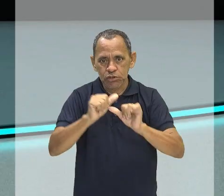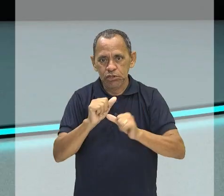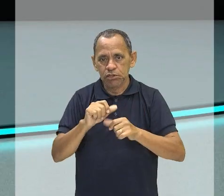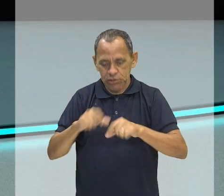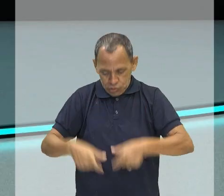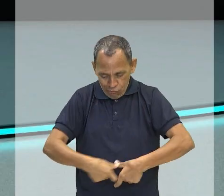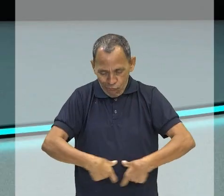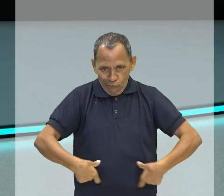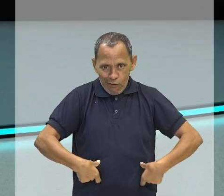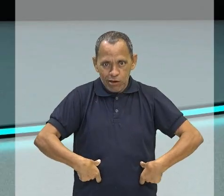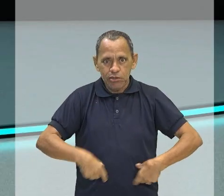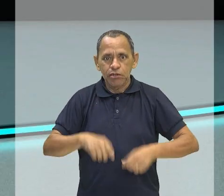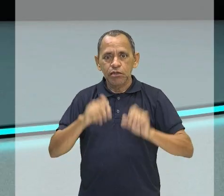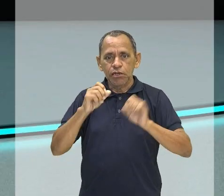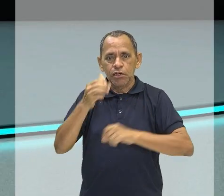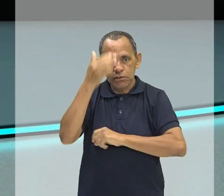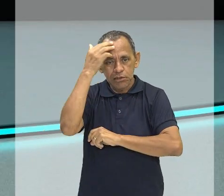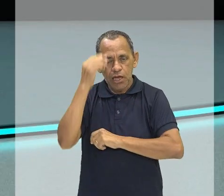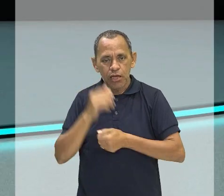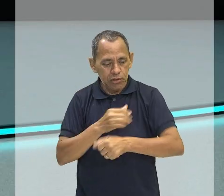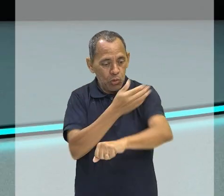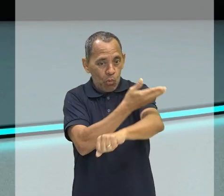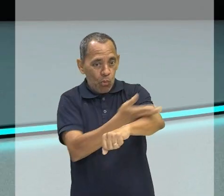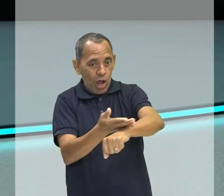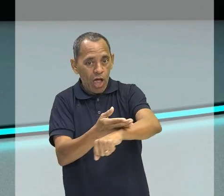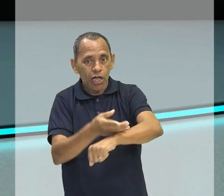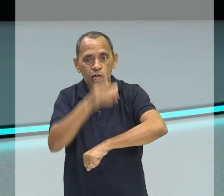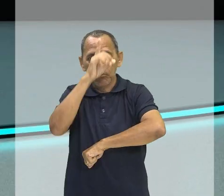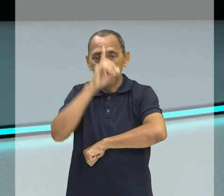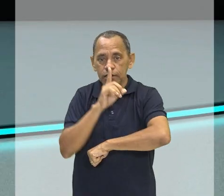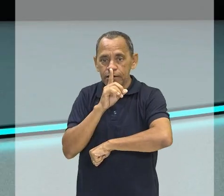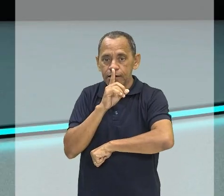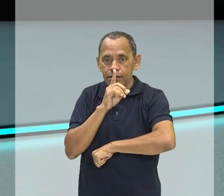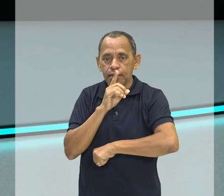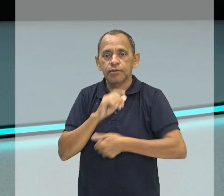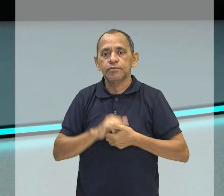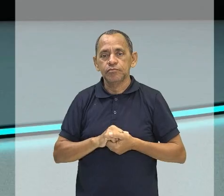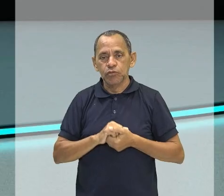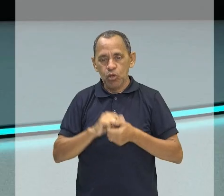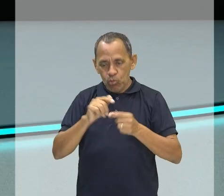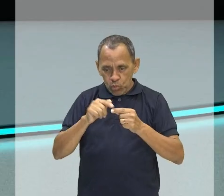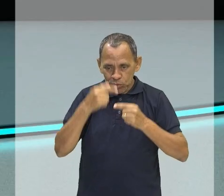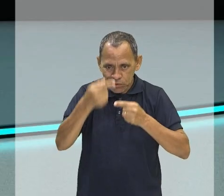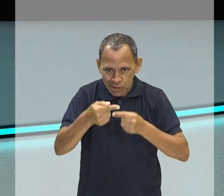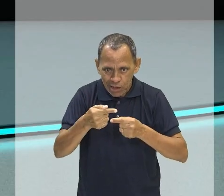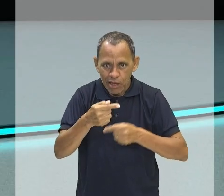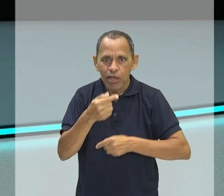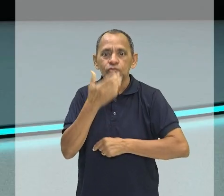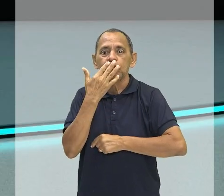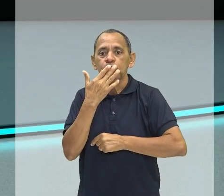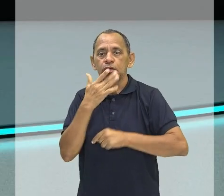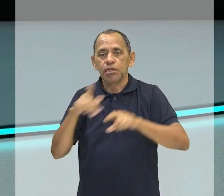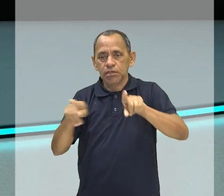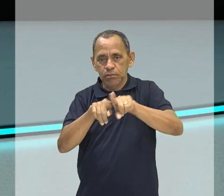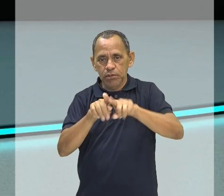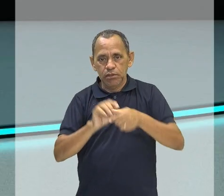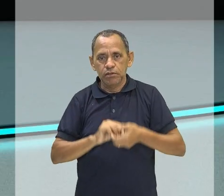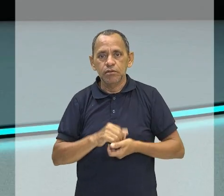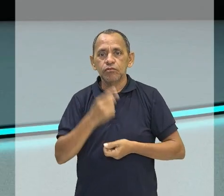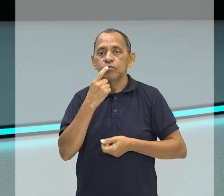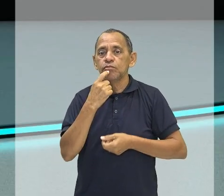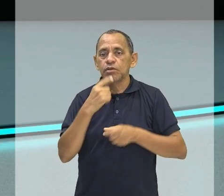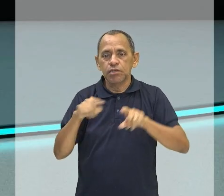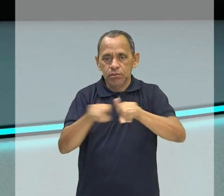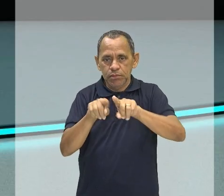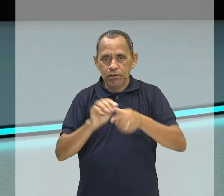uma pessoa aí da faixa branca para a faixa amarela, da faixa amarela para a faixa vermelha e assim por diante, tá bom? Então, mais uma